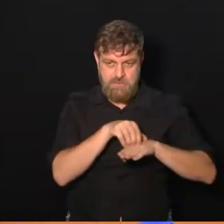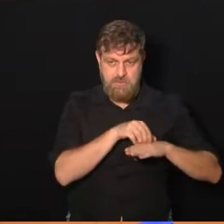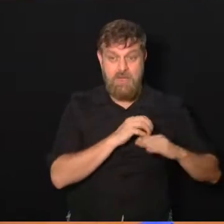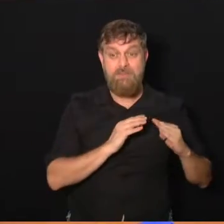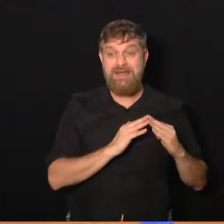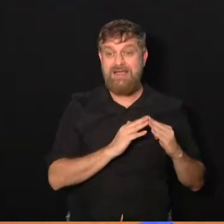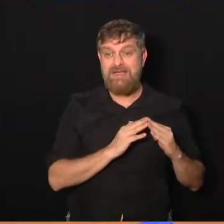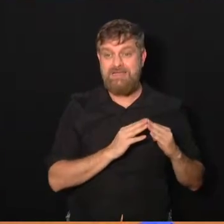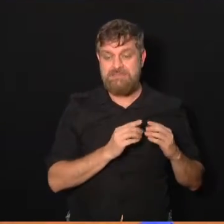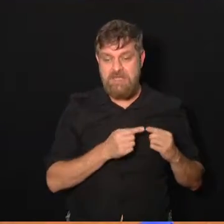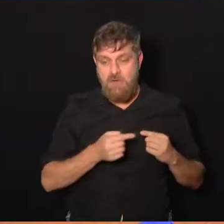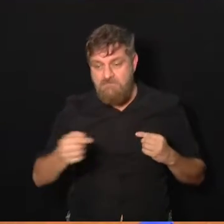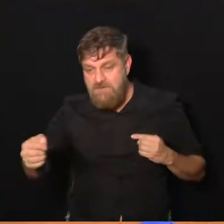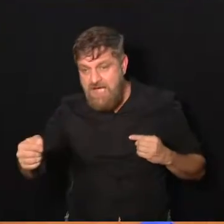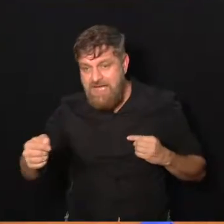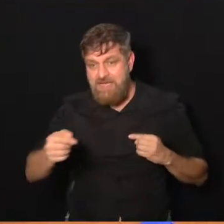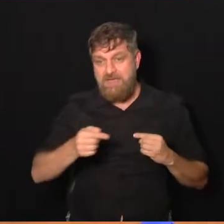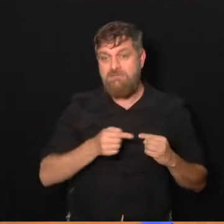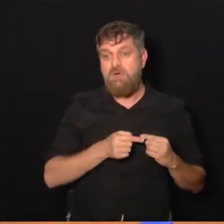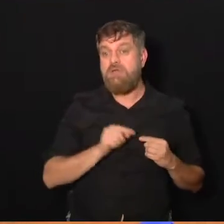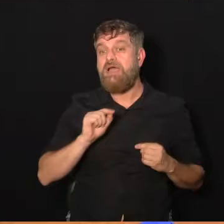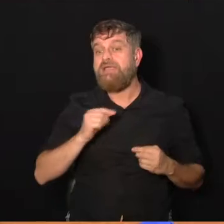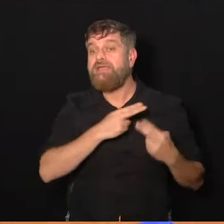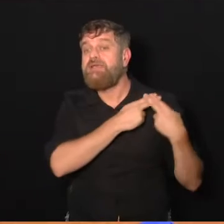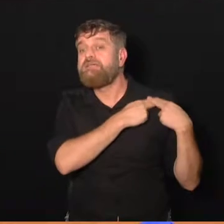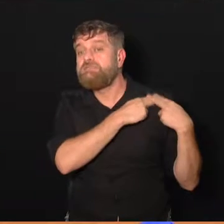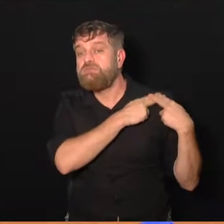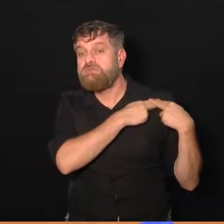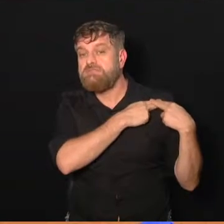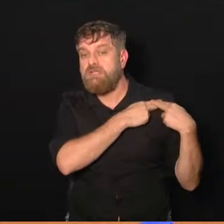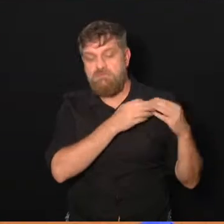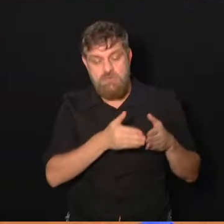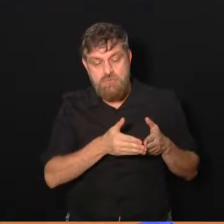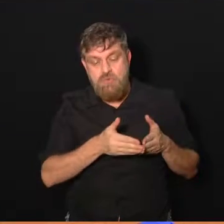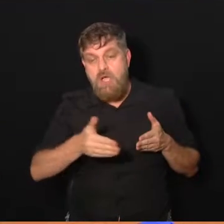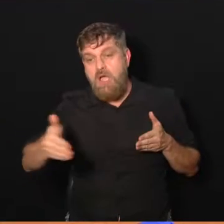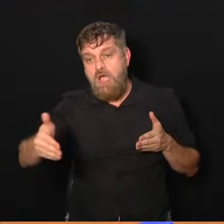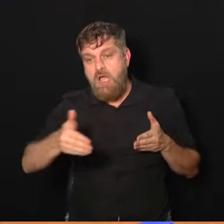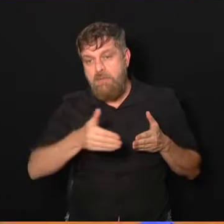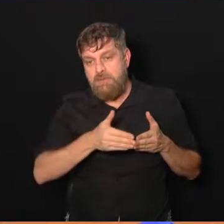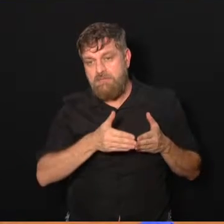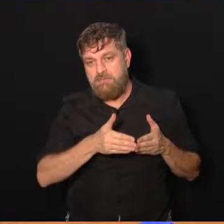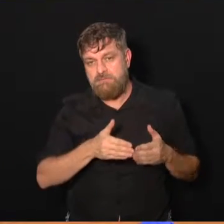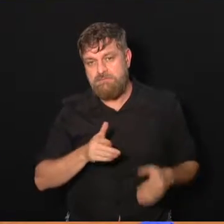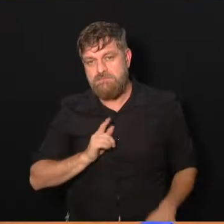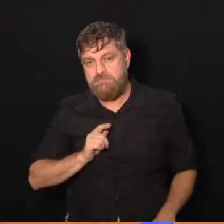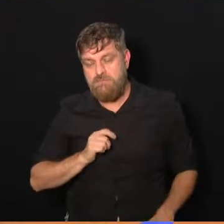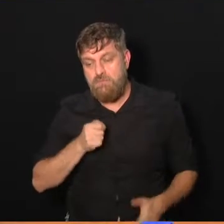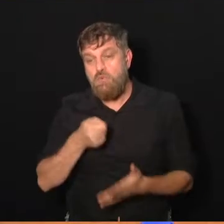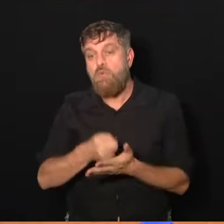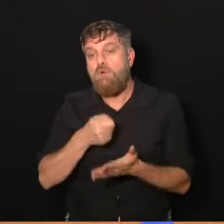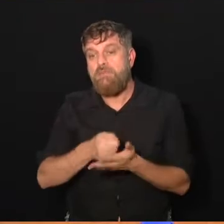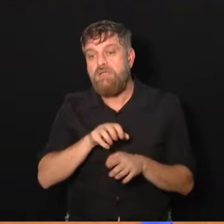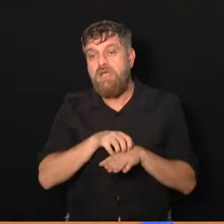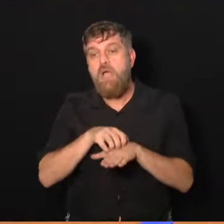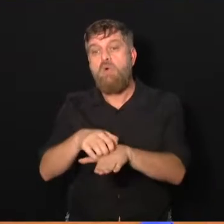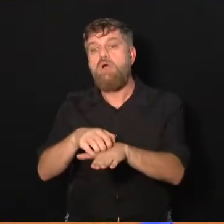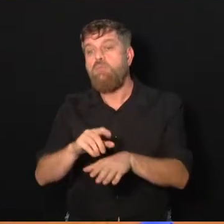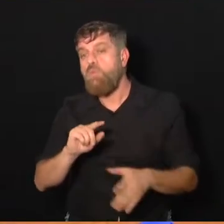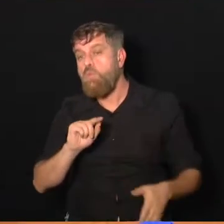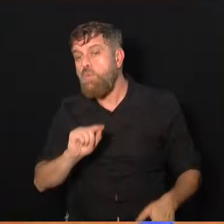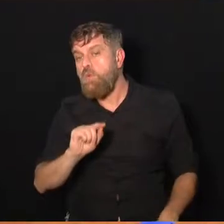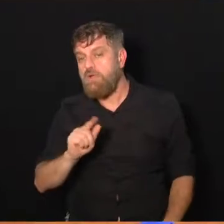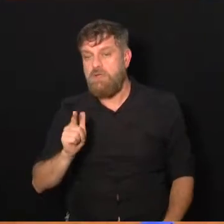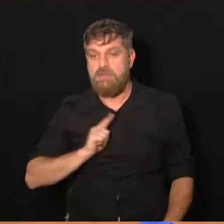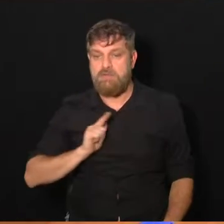se fazer isso, como se responsabilizar isso, o que exigir do transporte, né? Você já está